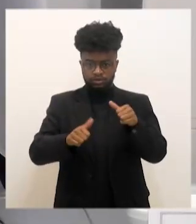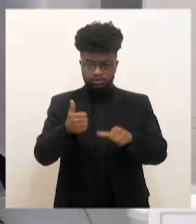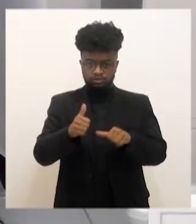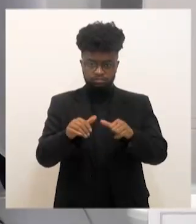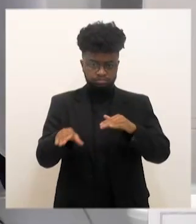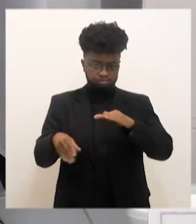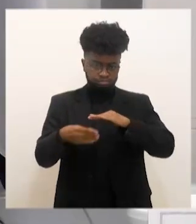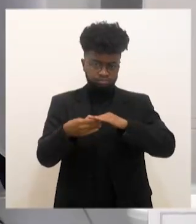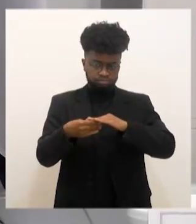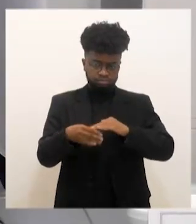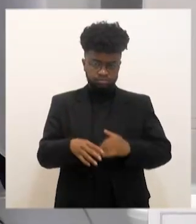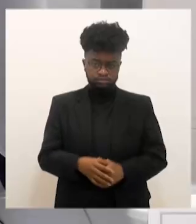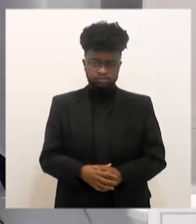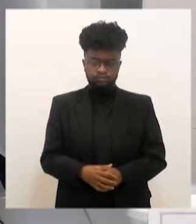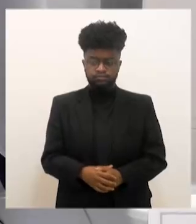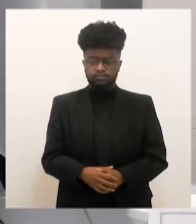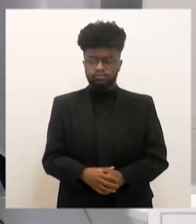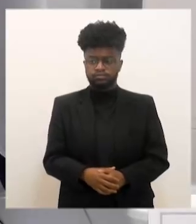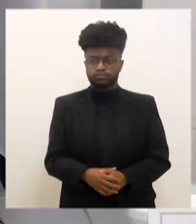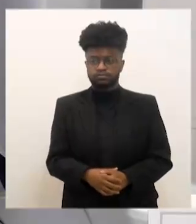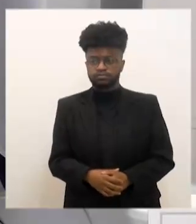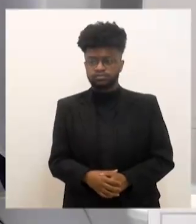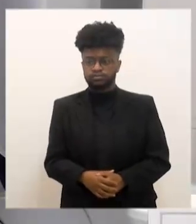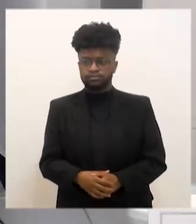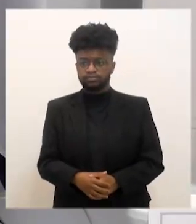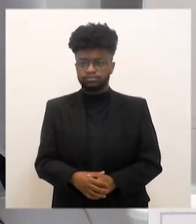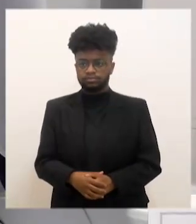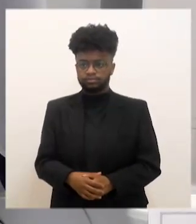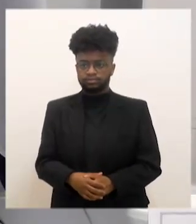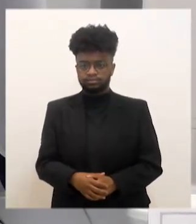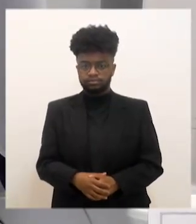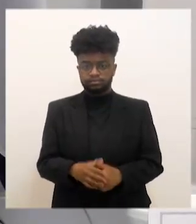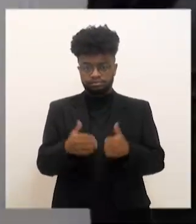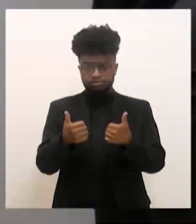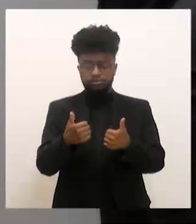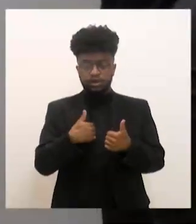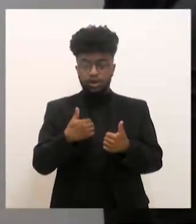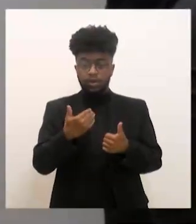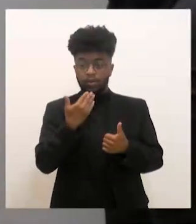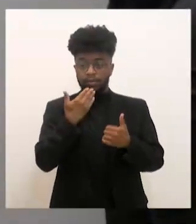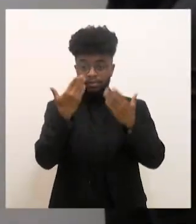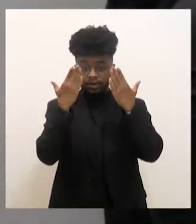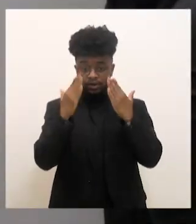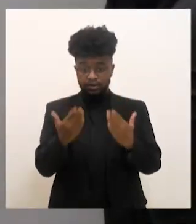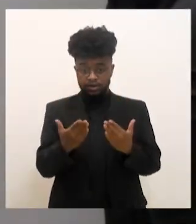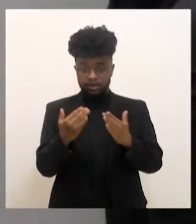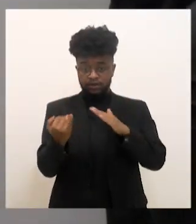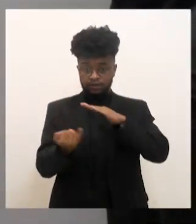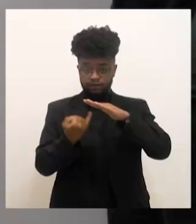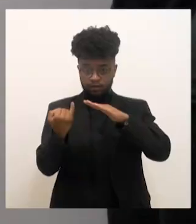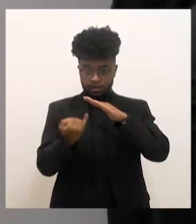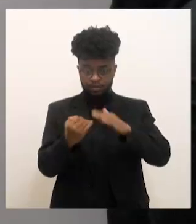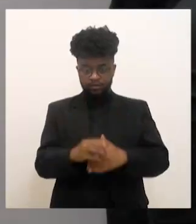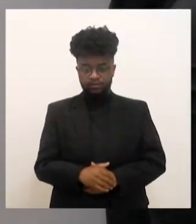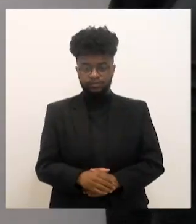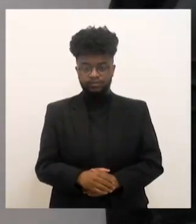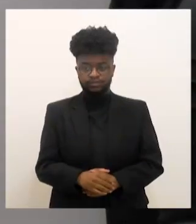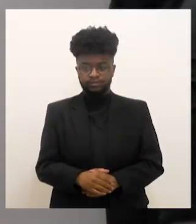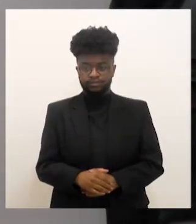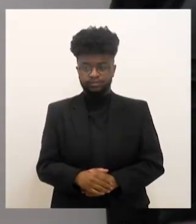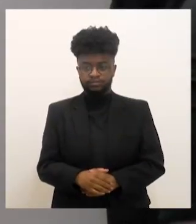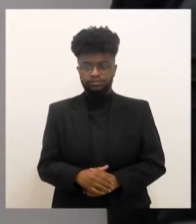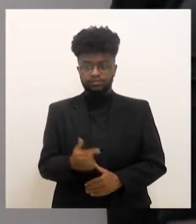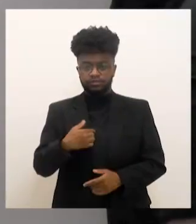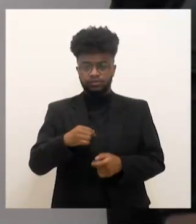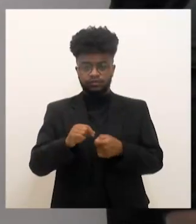gente deixa sobrestado a tramitação até Então, eu estou pedindo vistas informais. Já vou